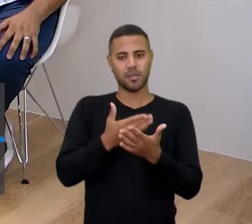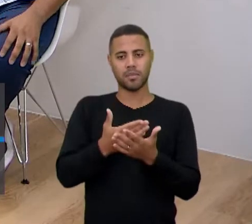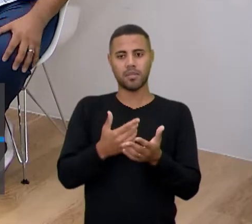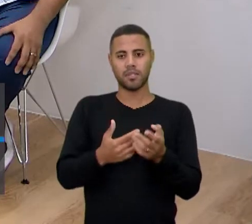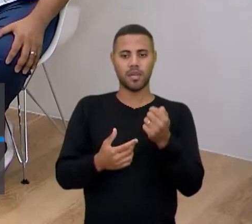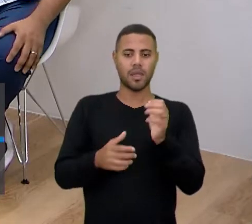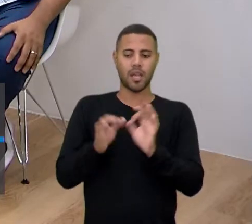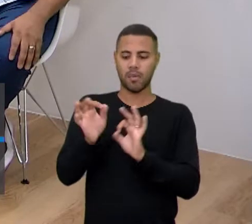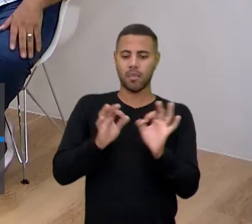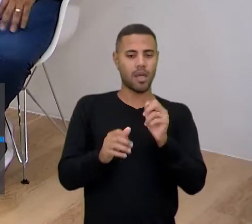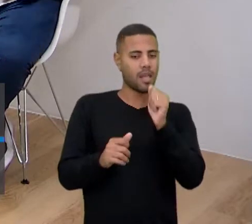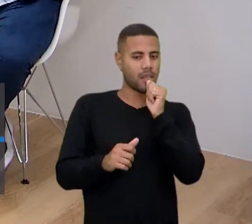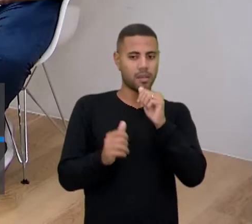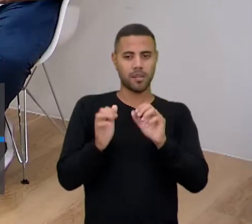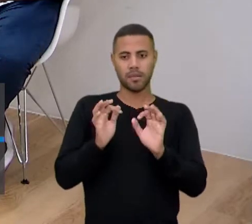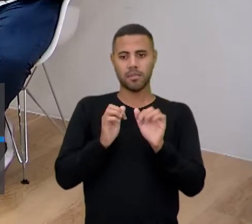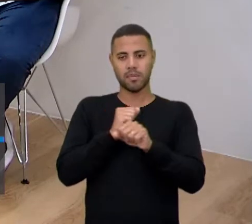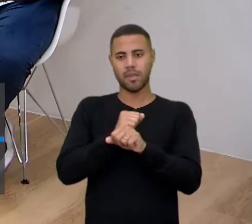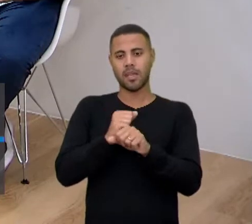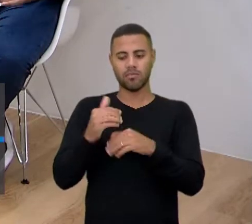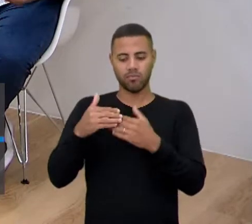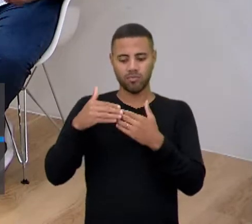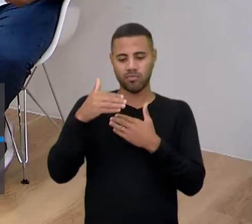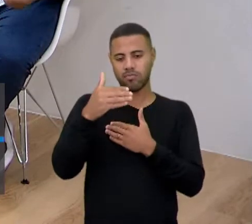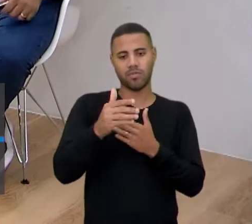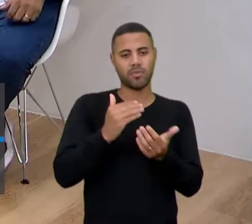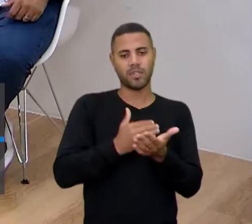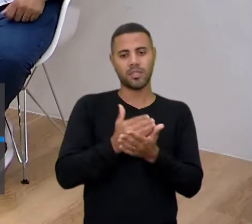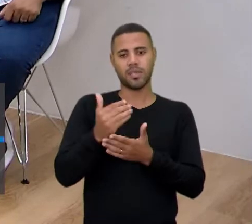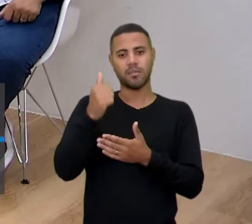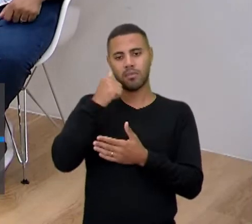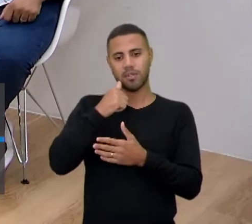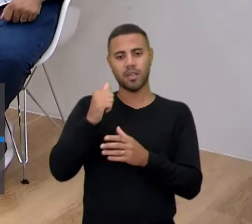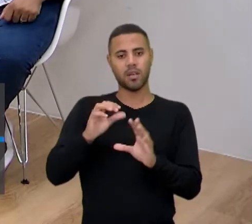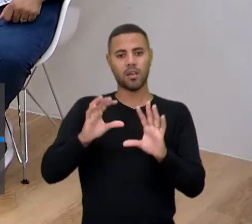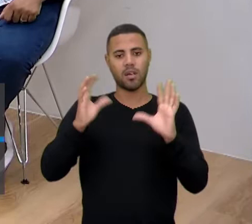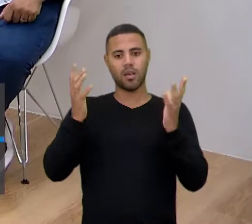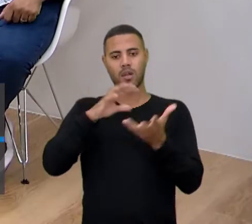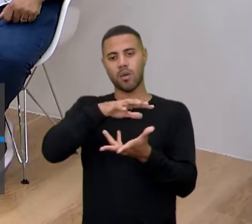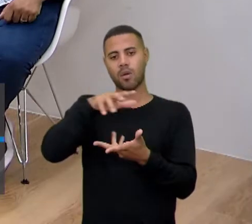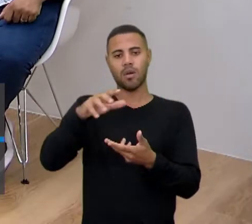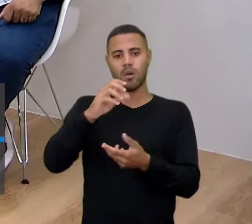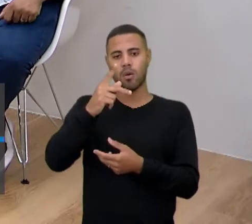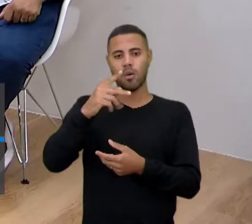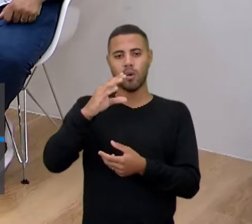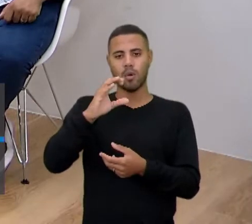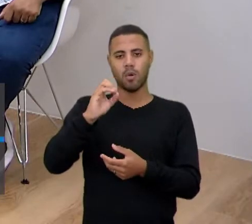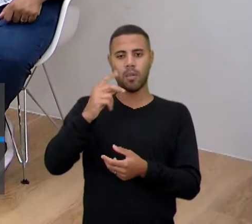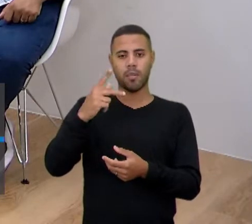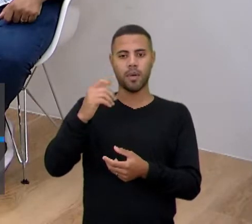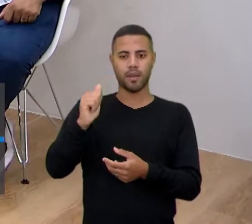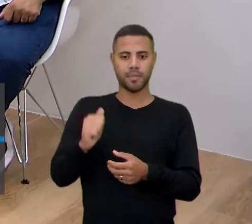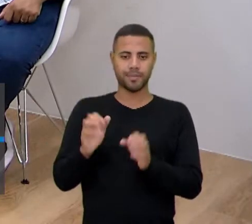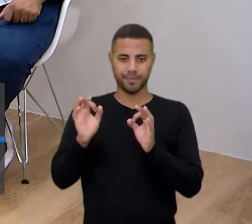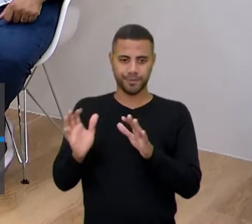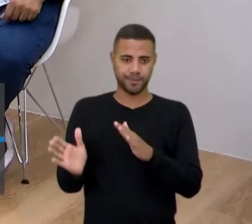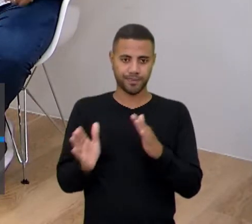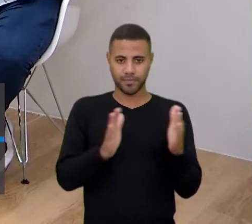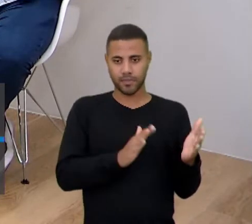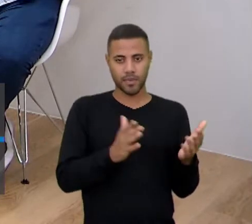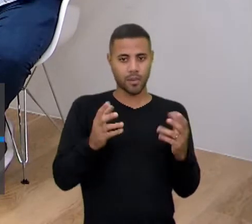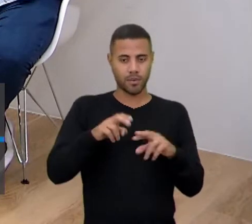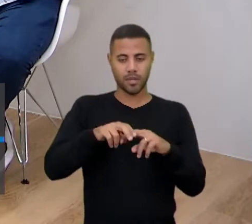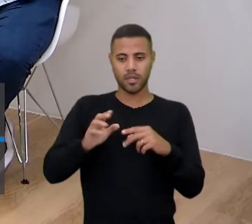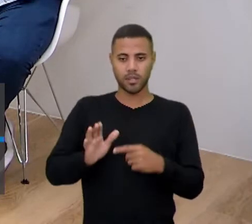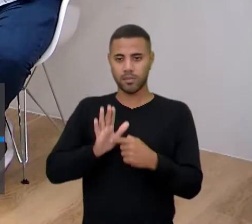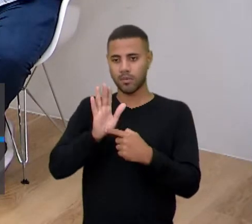mas ainda está muito longe de ser um evento, né? Então, a professora Mara está falando isso lá no Se Liga da Mídia. Exatamente, é exatamente por isso que eu trouxe isso aqui, porque